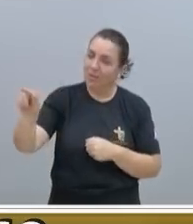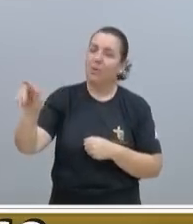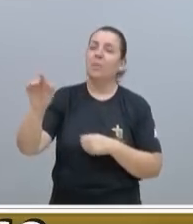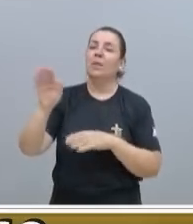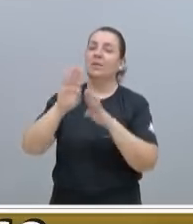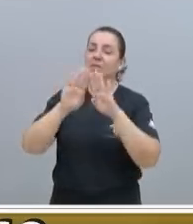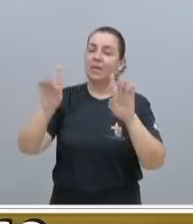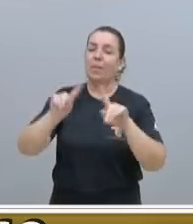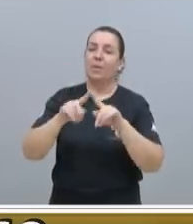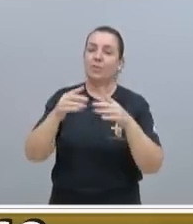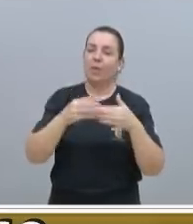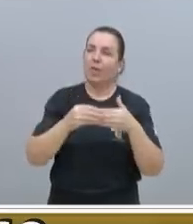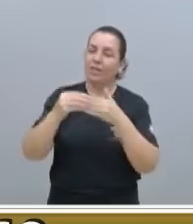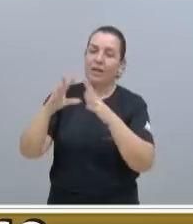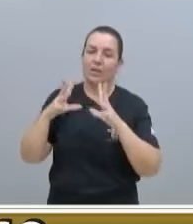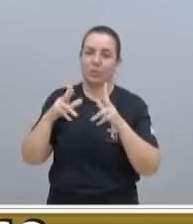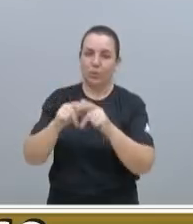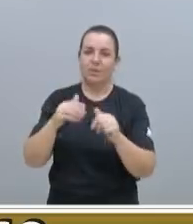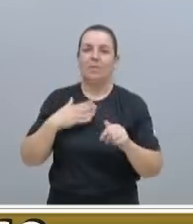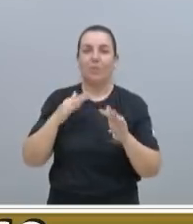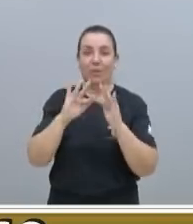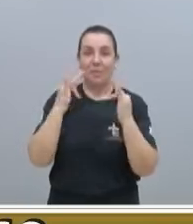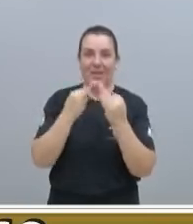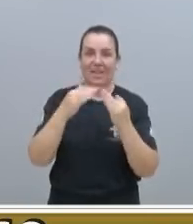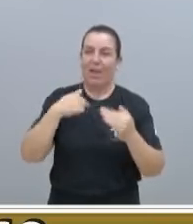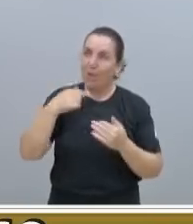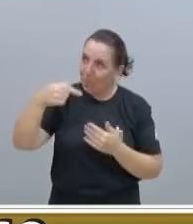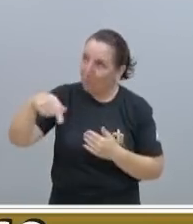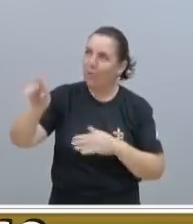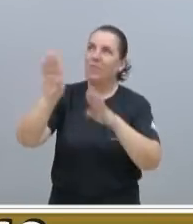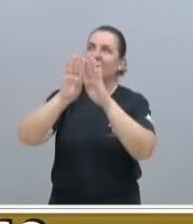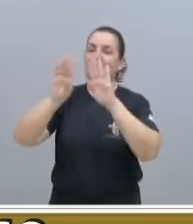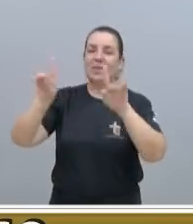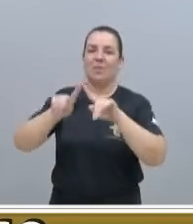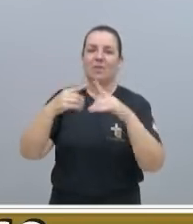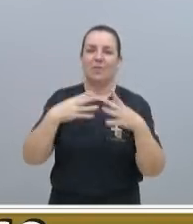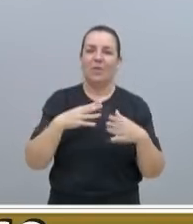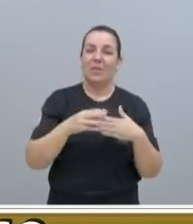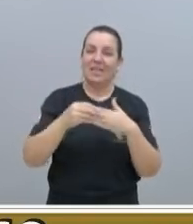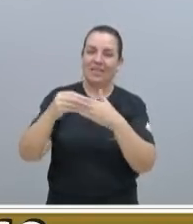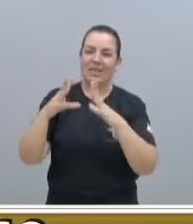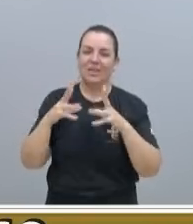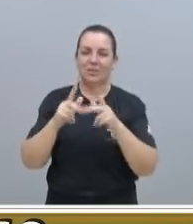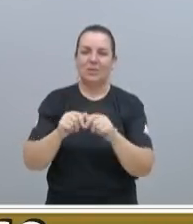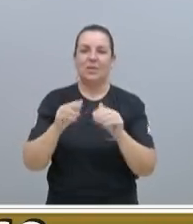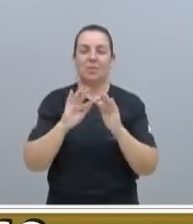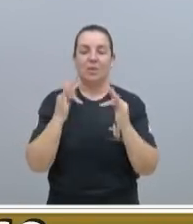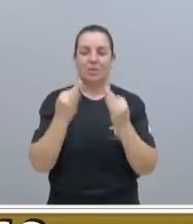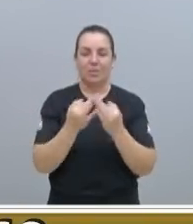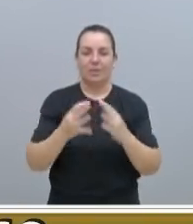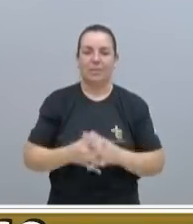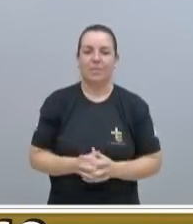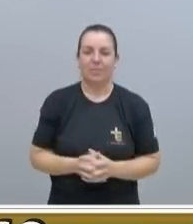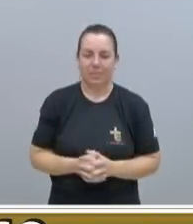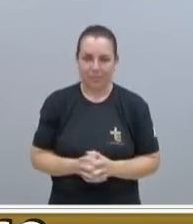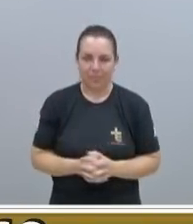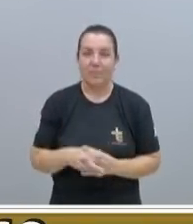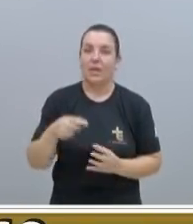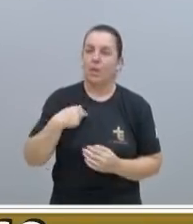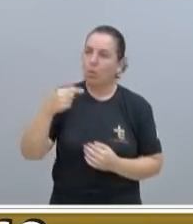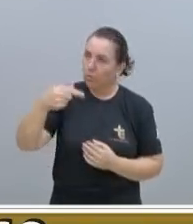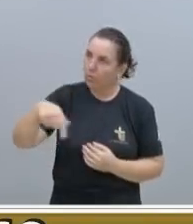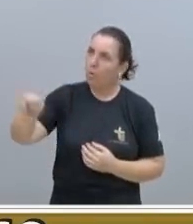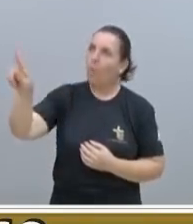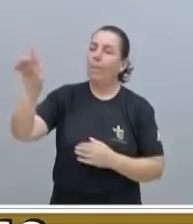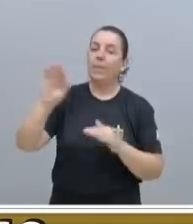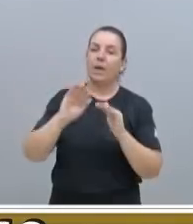levar toda minha família eu vou para o céu mas vou levar toda agora vamos juntos eu vou para